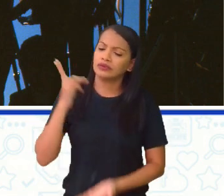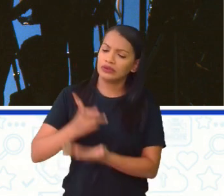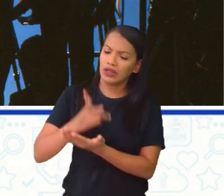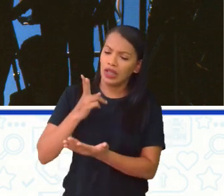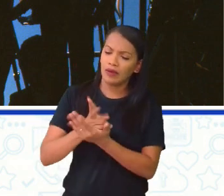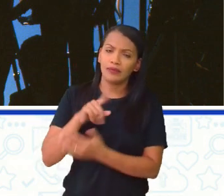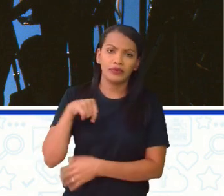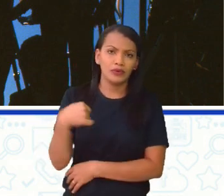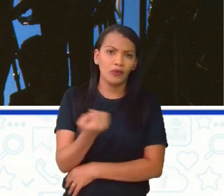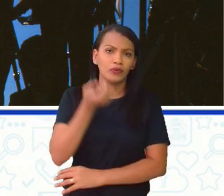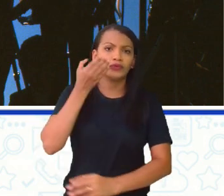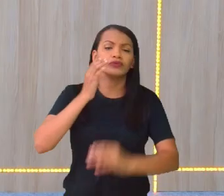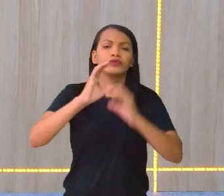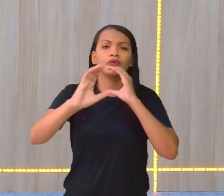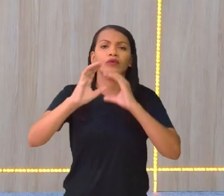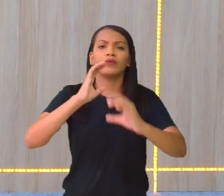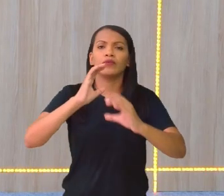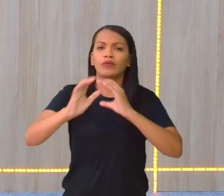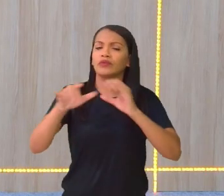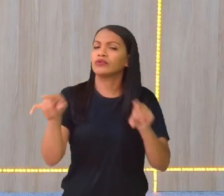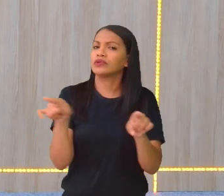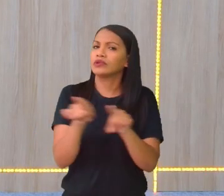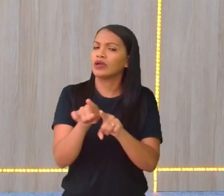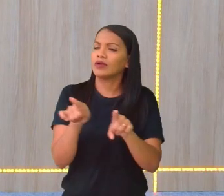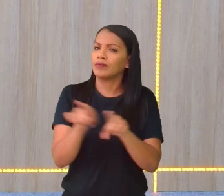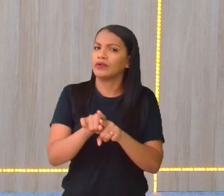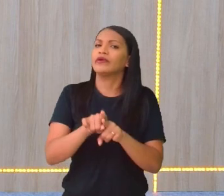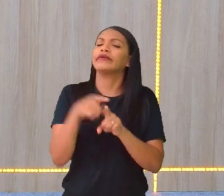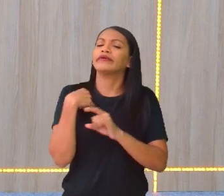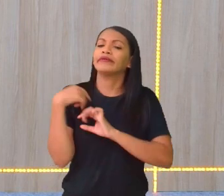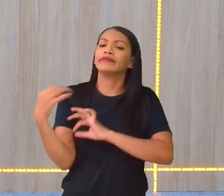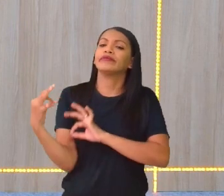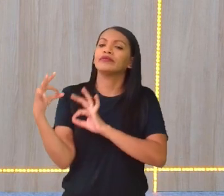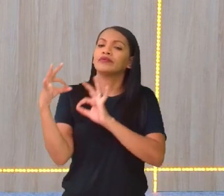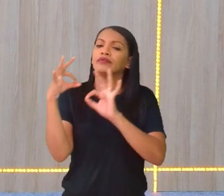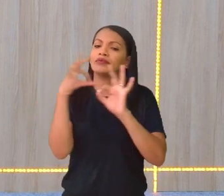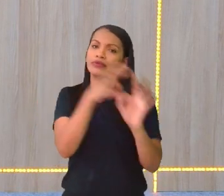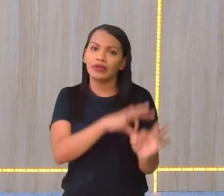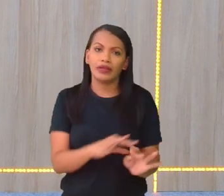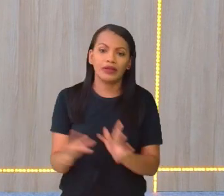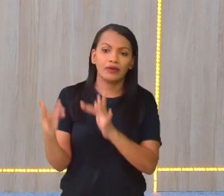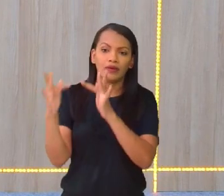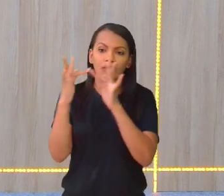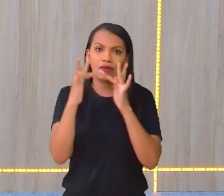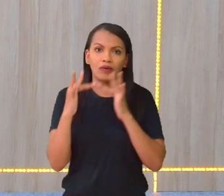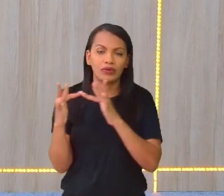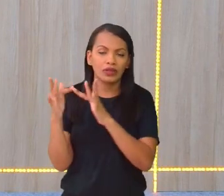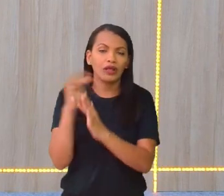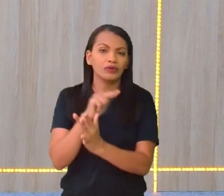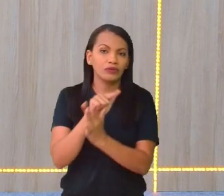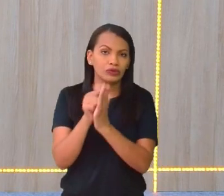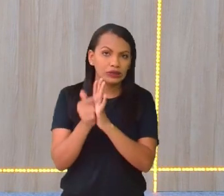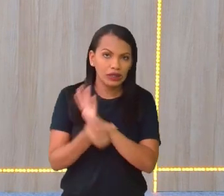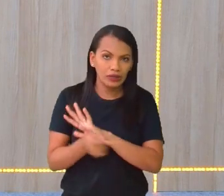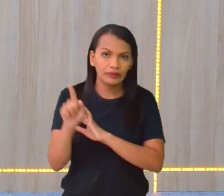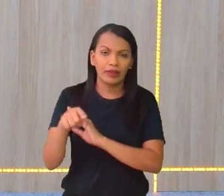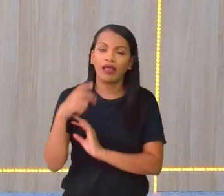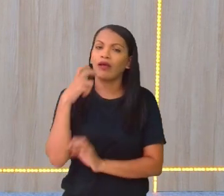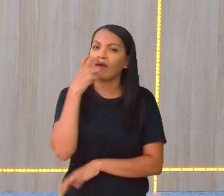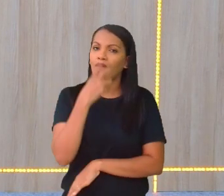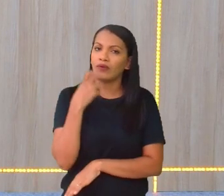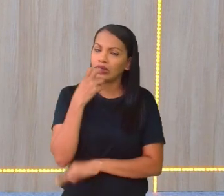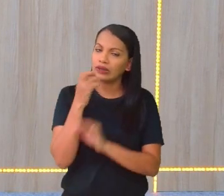nos comunicando e também assistindo em contato com esses gêneros que são